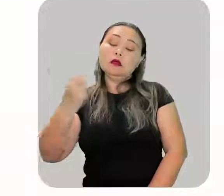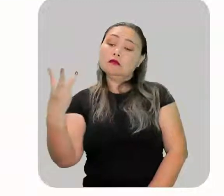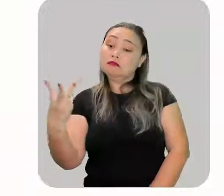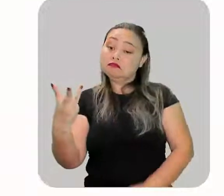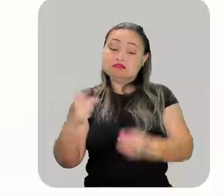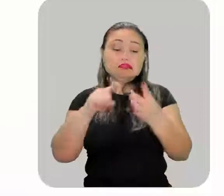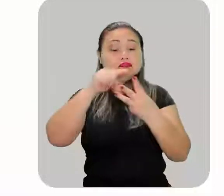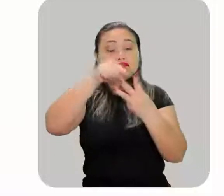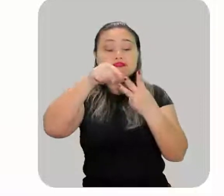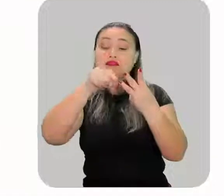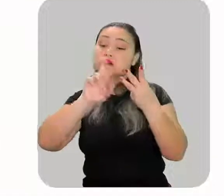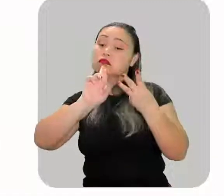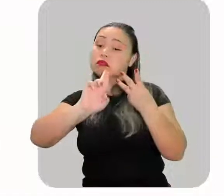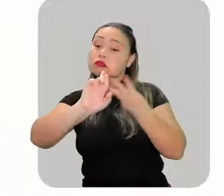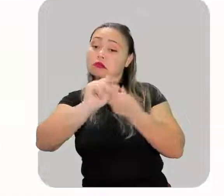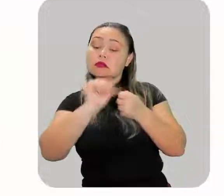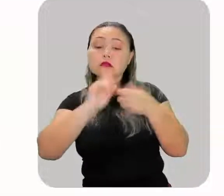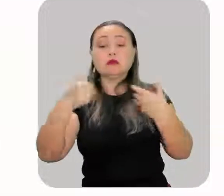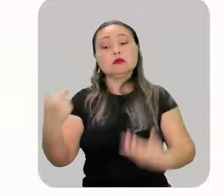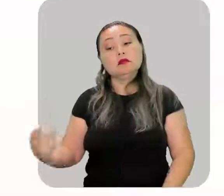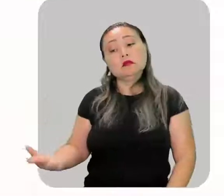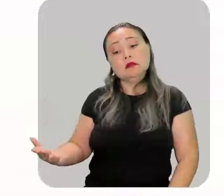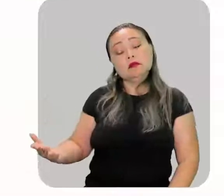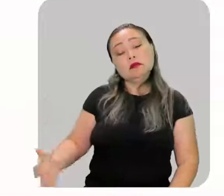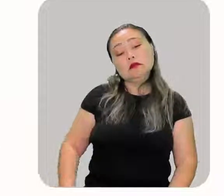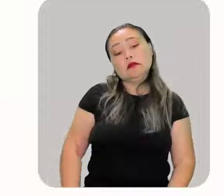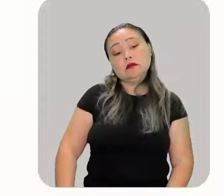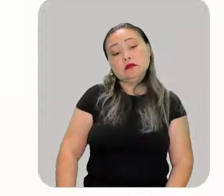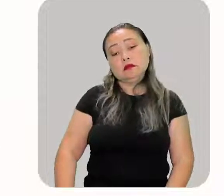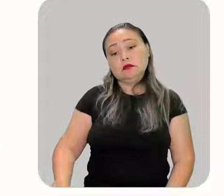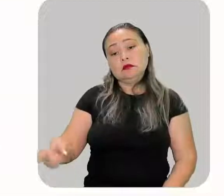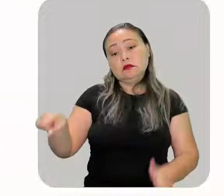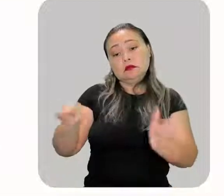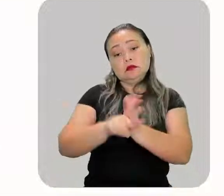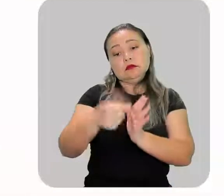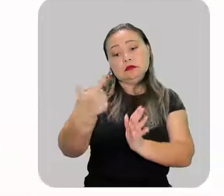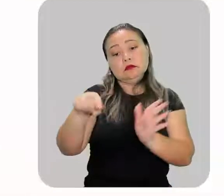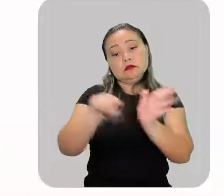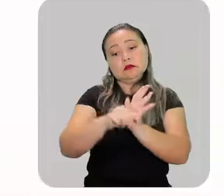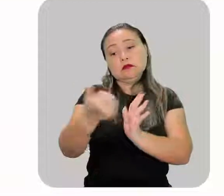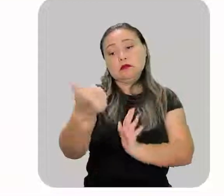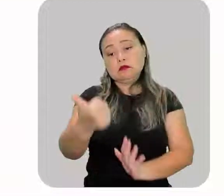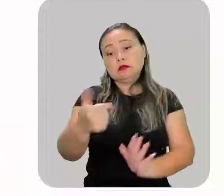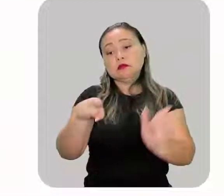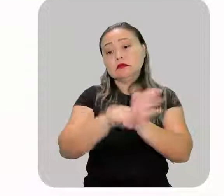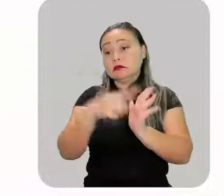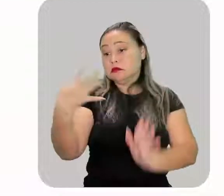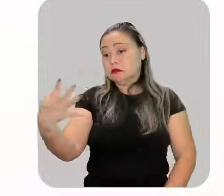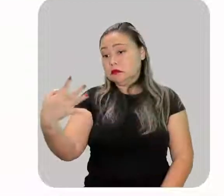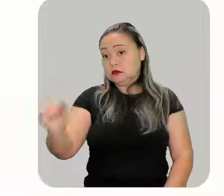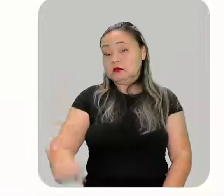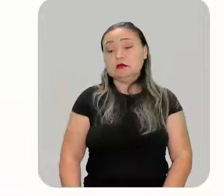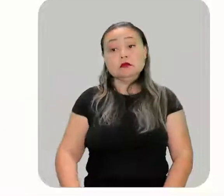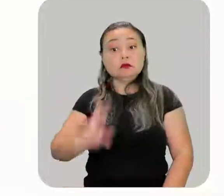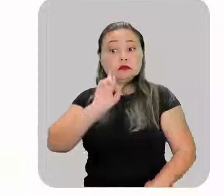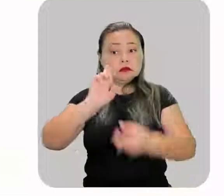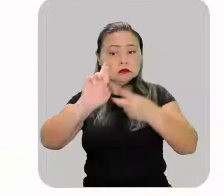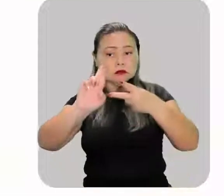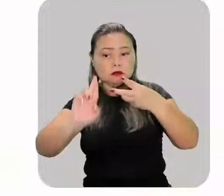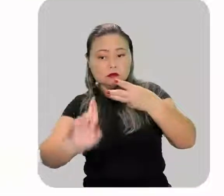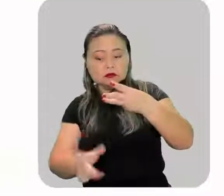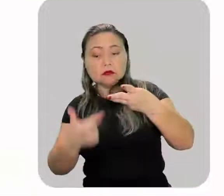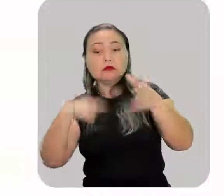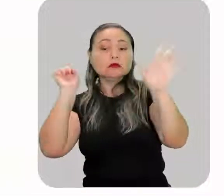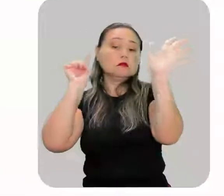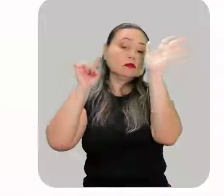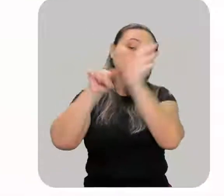raízes? 3 raízes. Olha lá, menos 2, menos 1 e menos 4. Aqui a gente está dando só a solução. E aí a